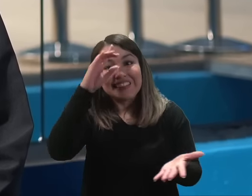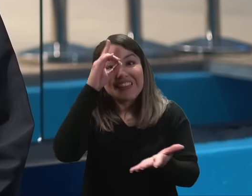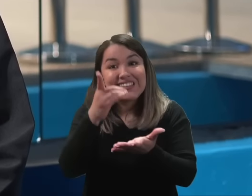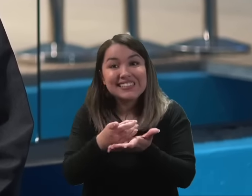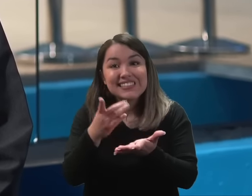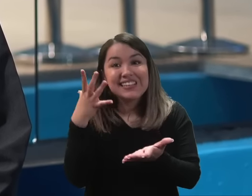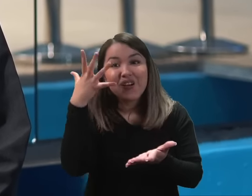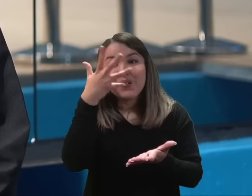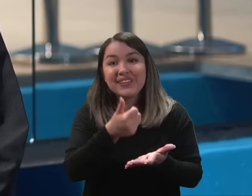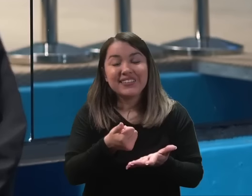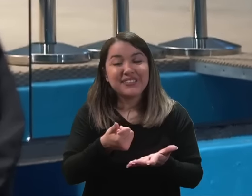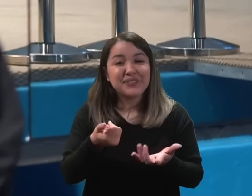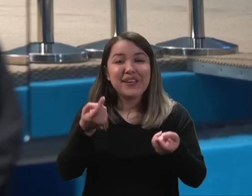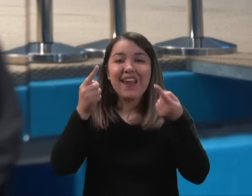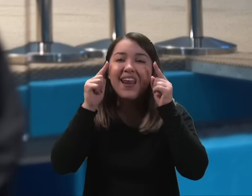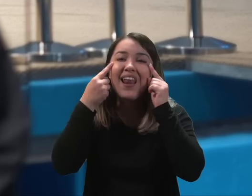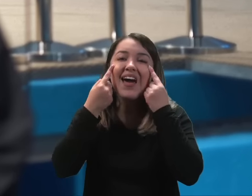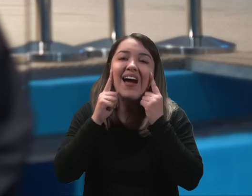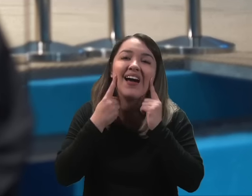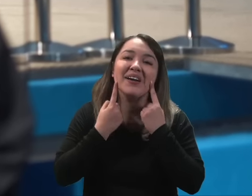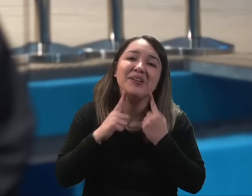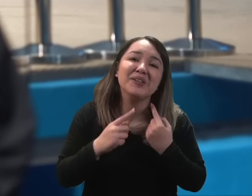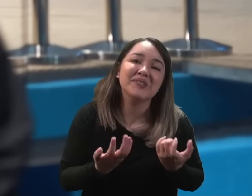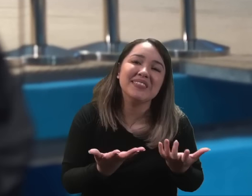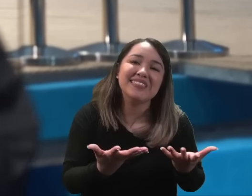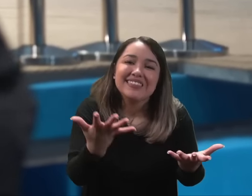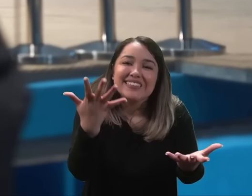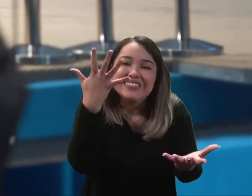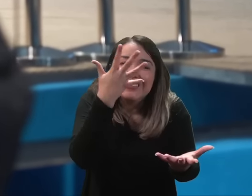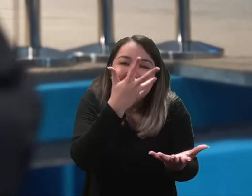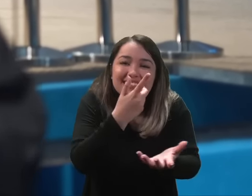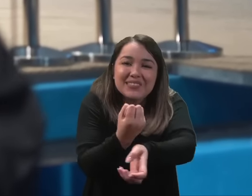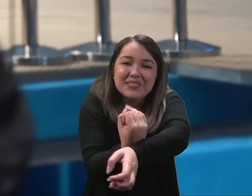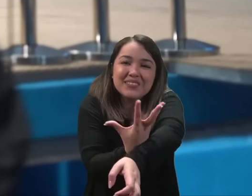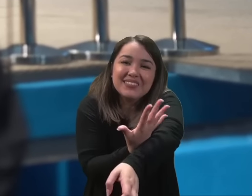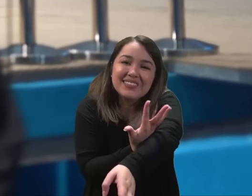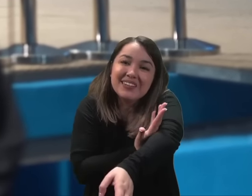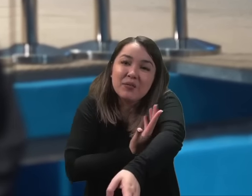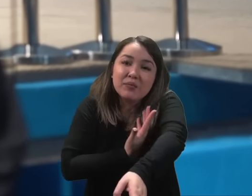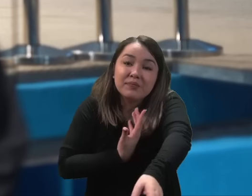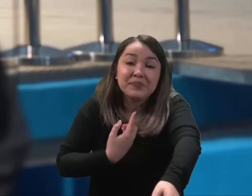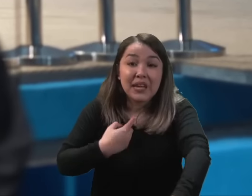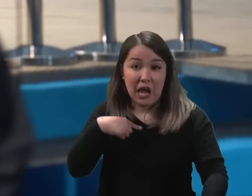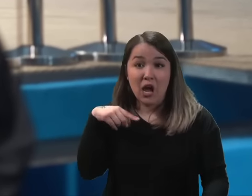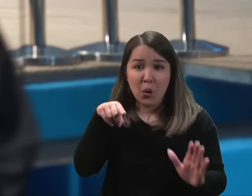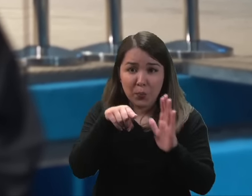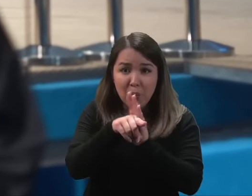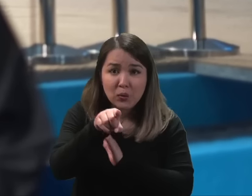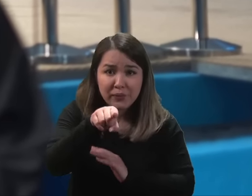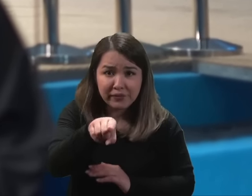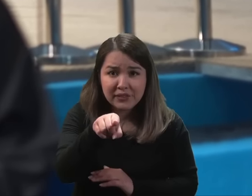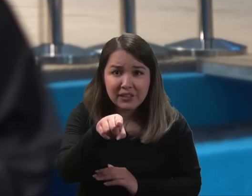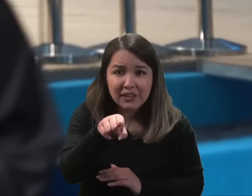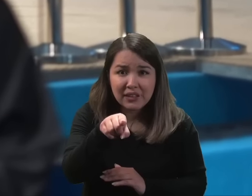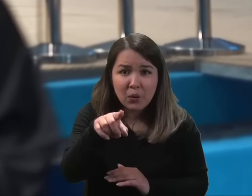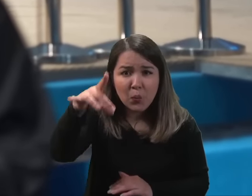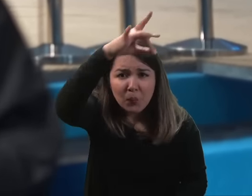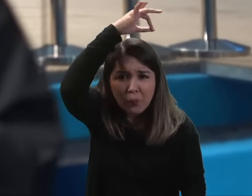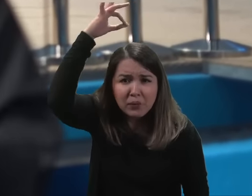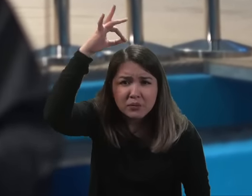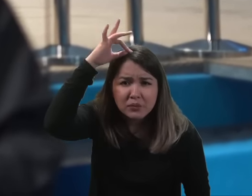lágrimas a escorrer e eu faço a você um apelo está o espírito santo